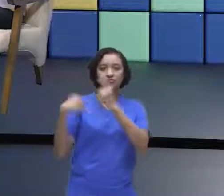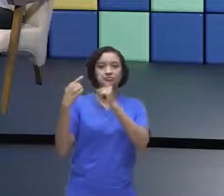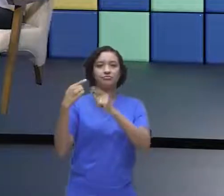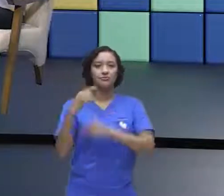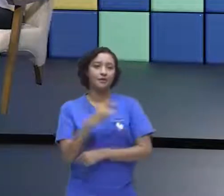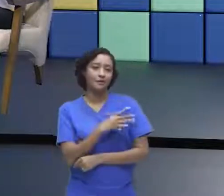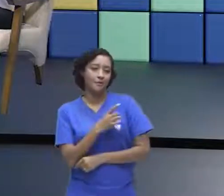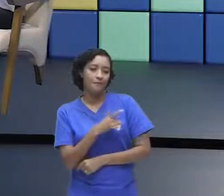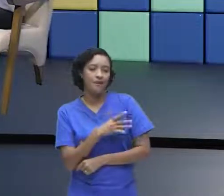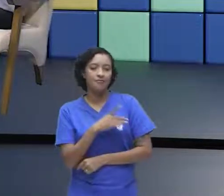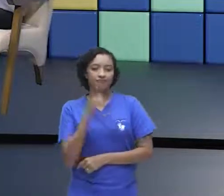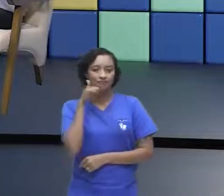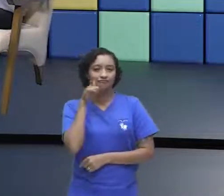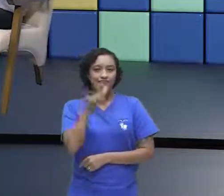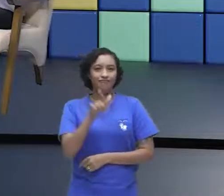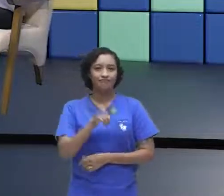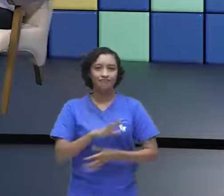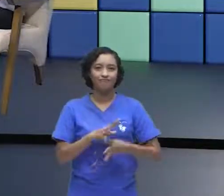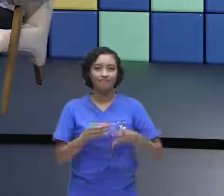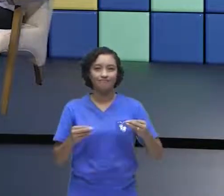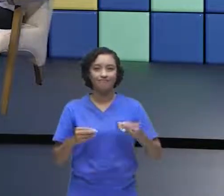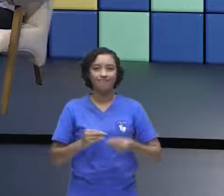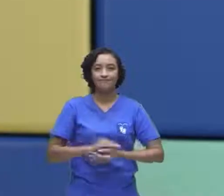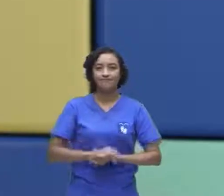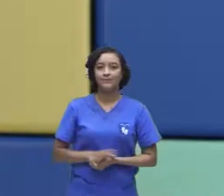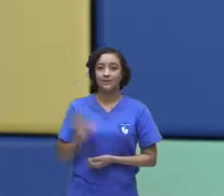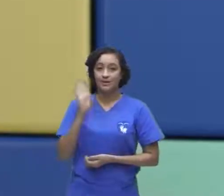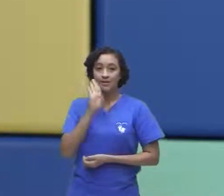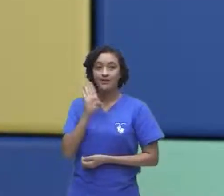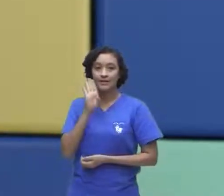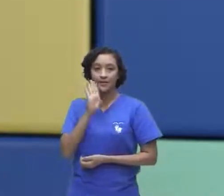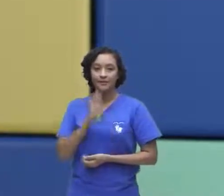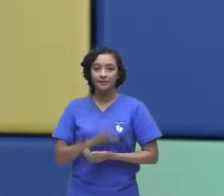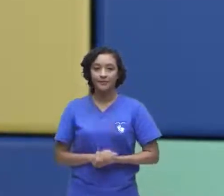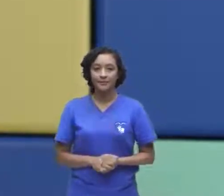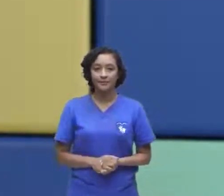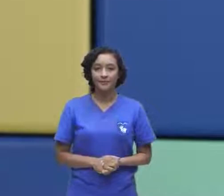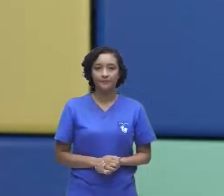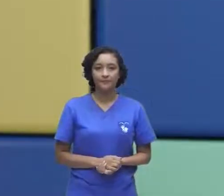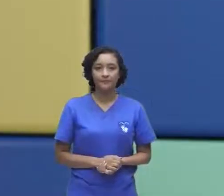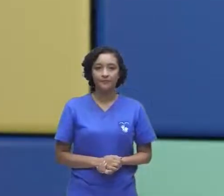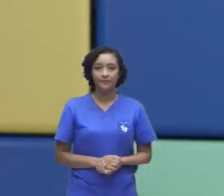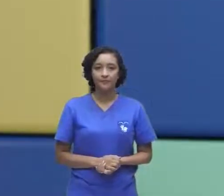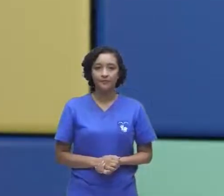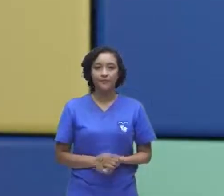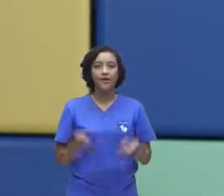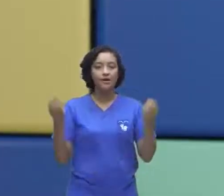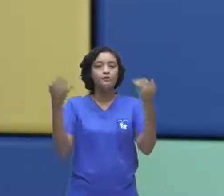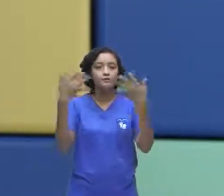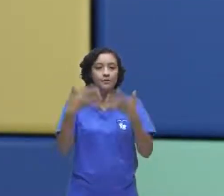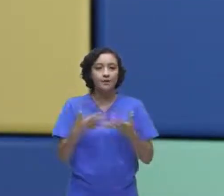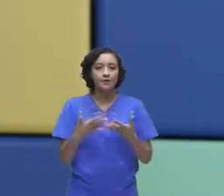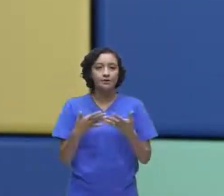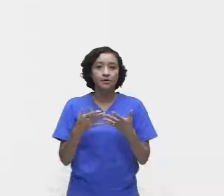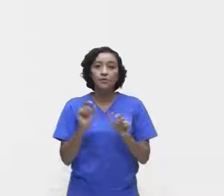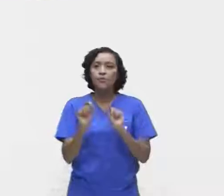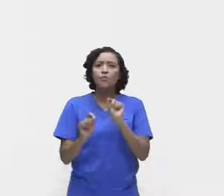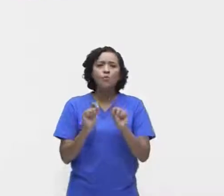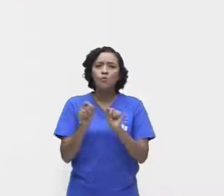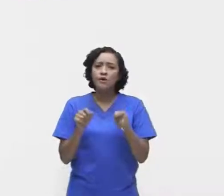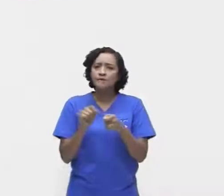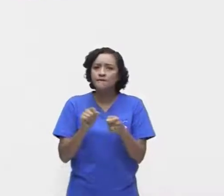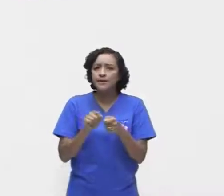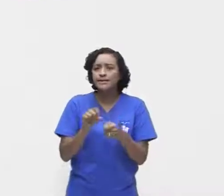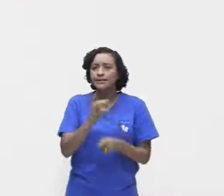como agir, né? Sim. Bem legal. E aí, né, continuando aí nas nossas explicações, o que fazer quando a gente está com medo,